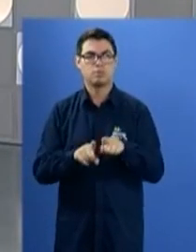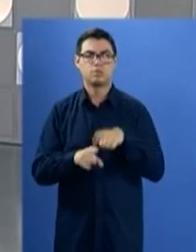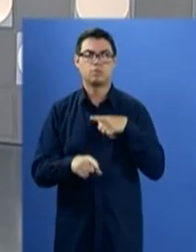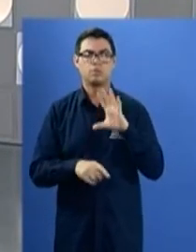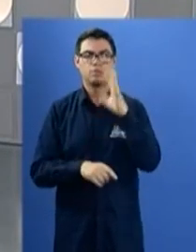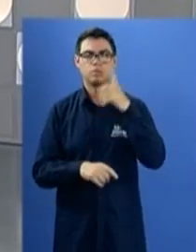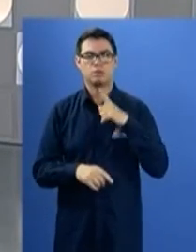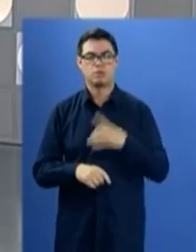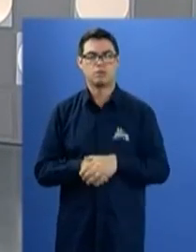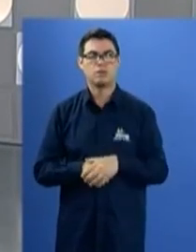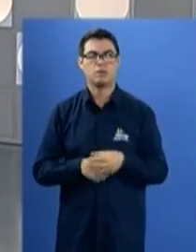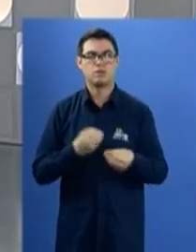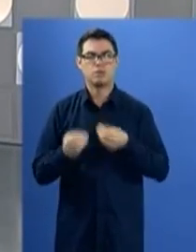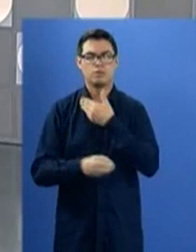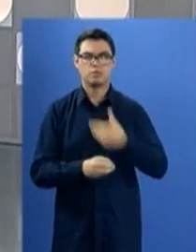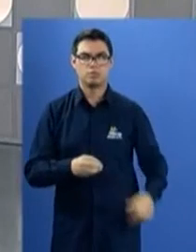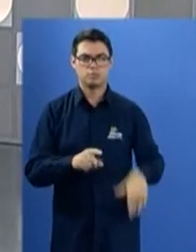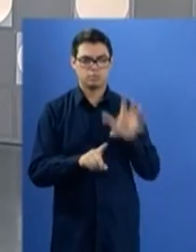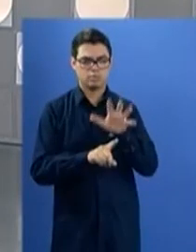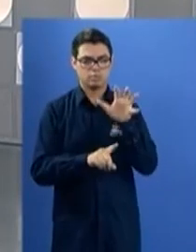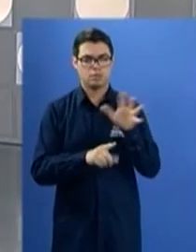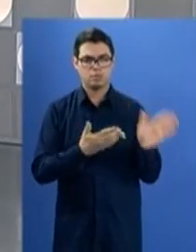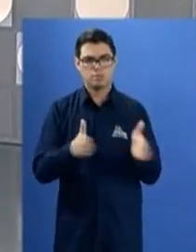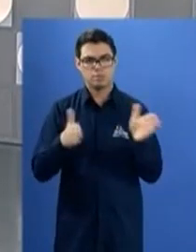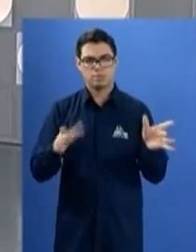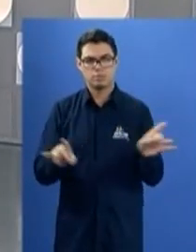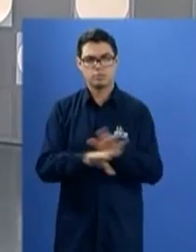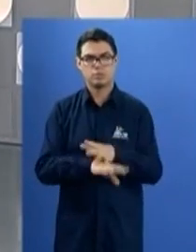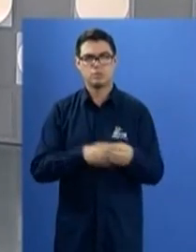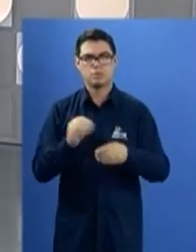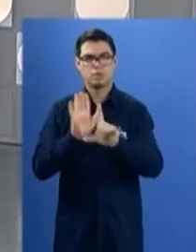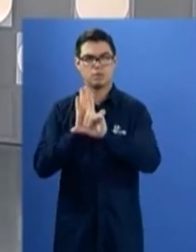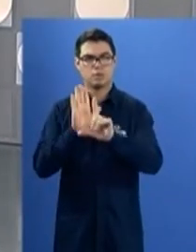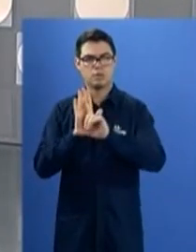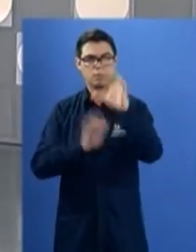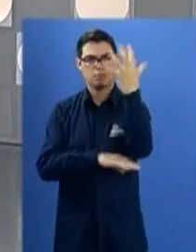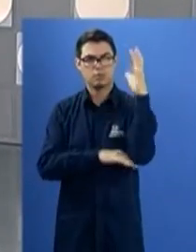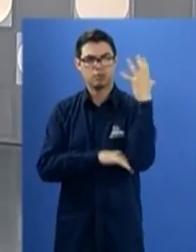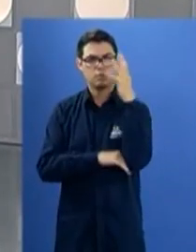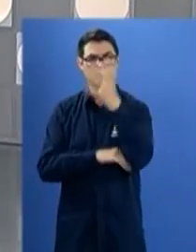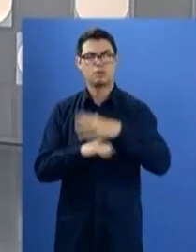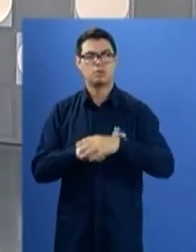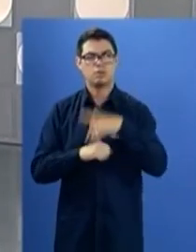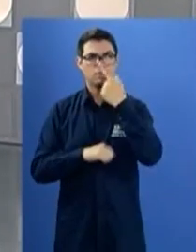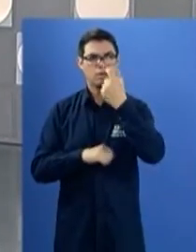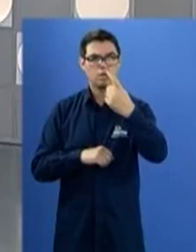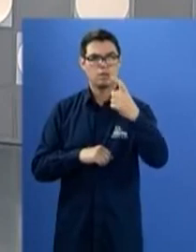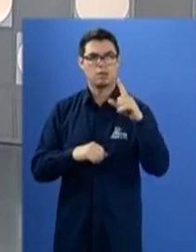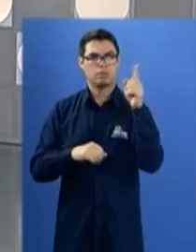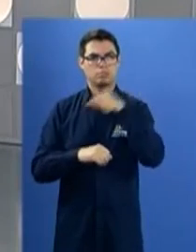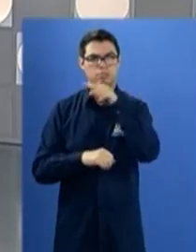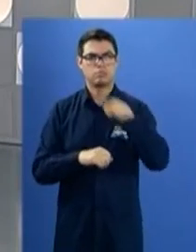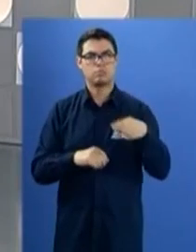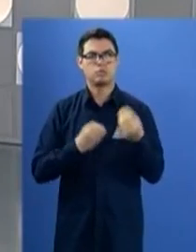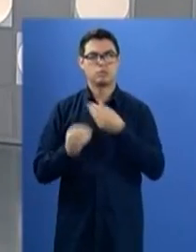Outra atuação do governo que causa uma influência na produção também podem ser, por exemplo, leis ambientais, leis de antipoluição. Ou seja,